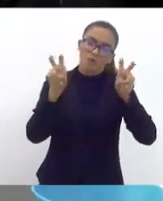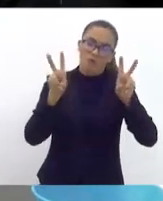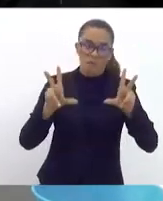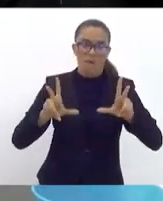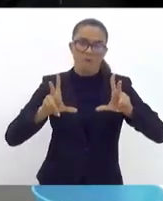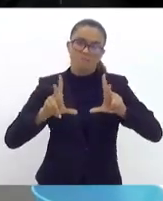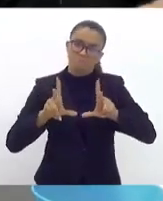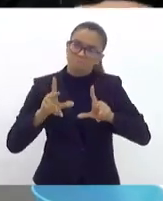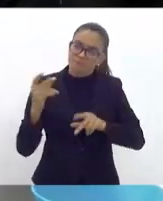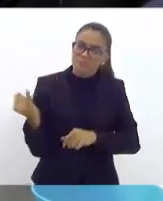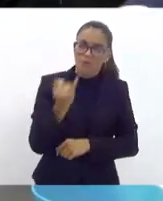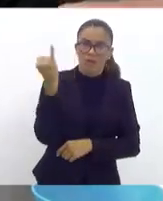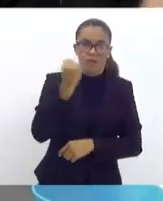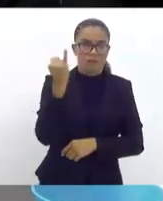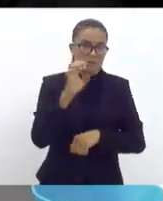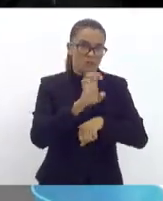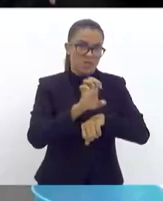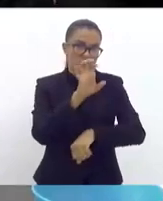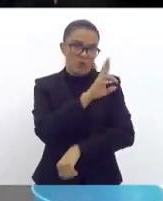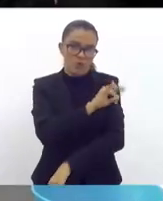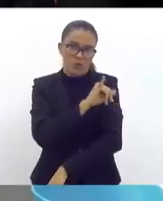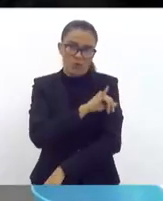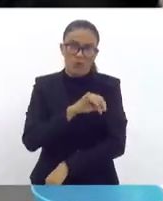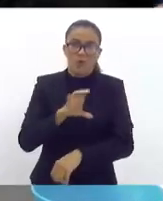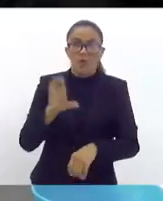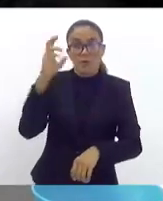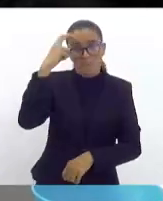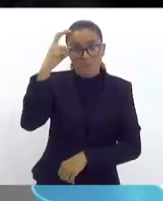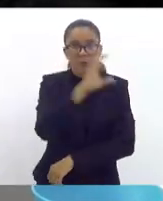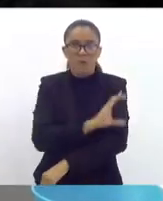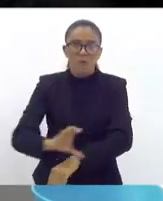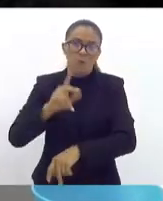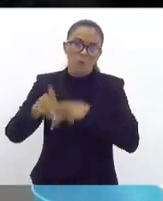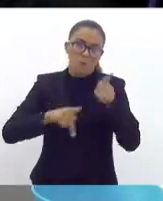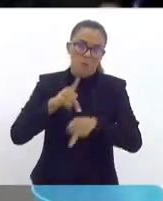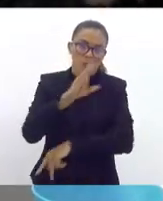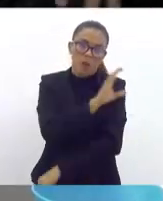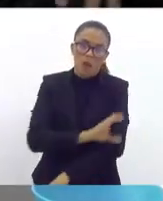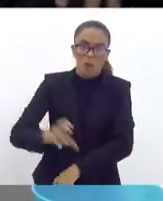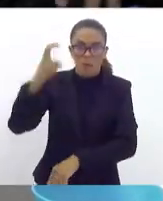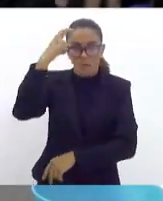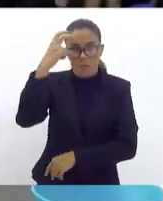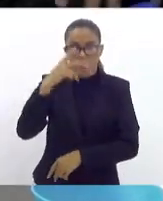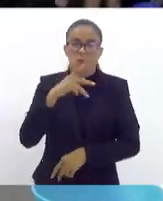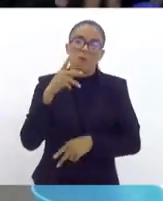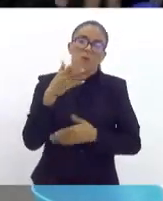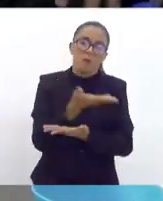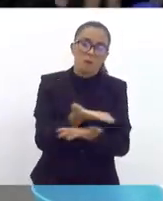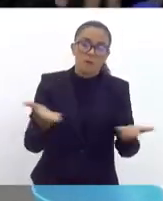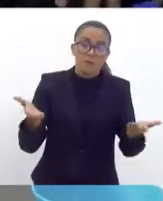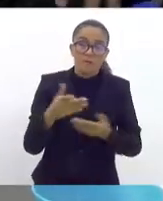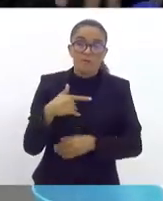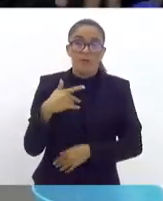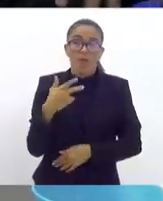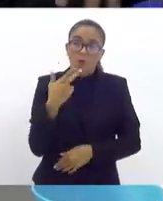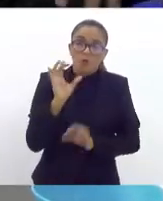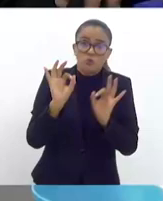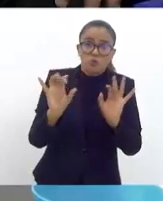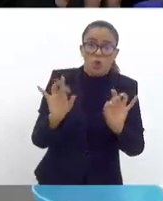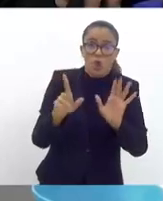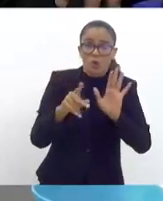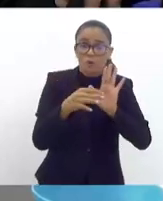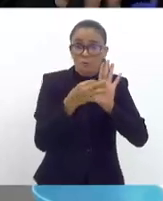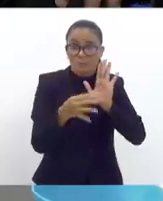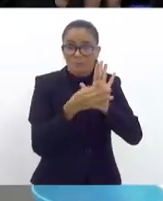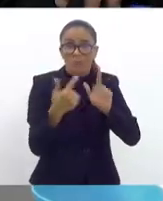para economia do Estado do Rio de Janeiro para a cultura popular pra cultura do povo Eu só não proferir parecia como você nesse vídeo que ainda